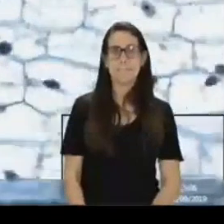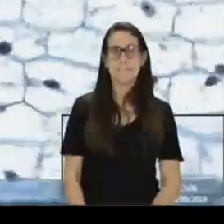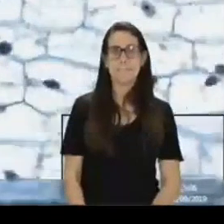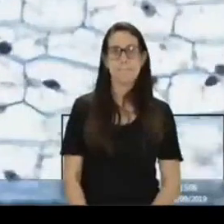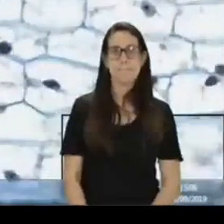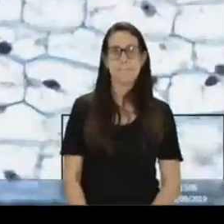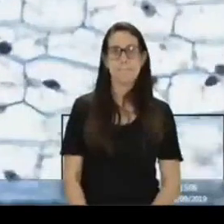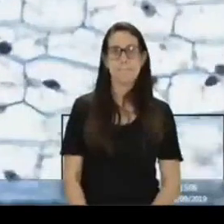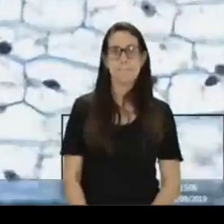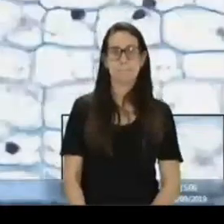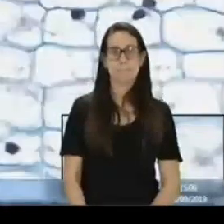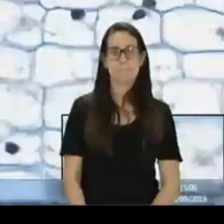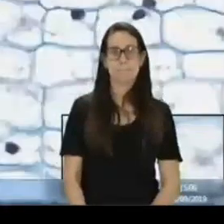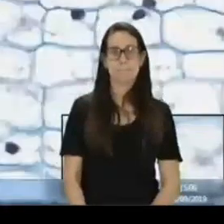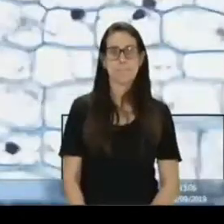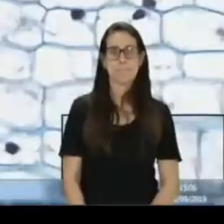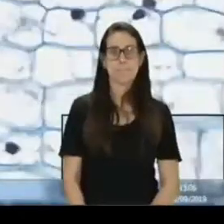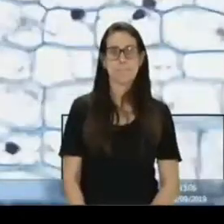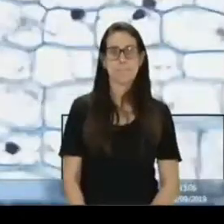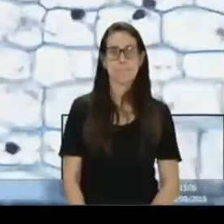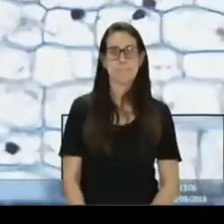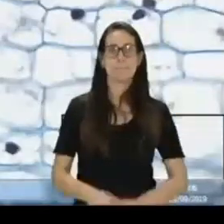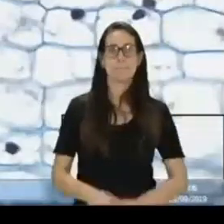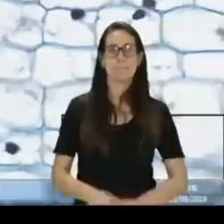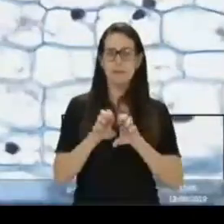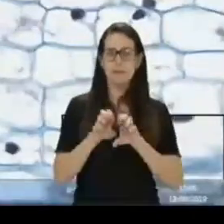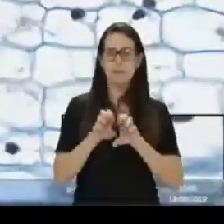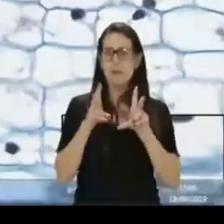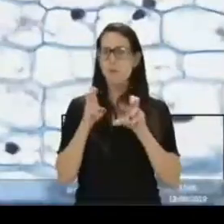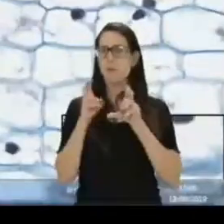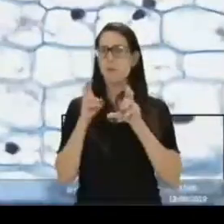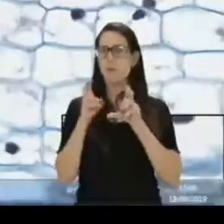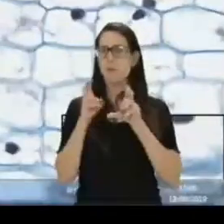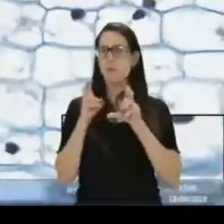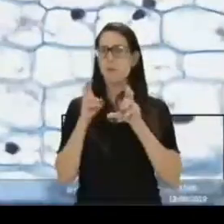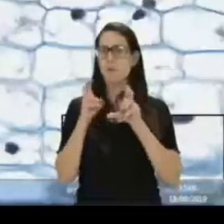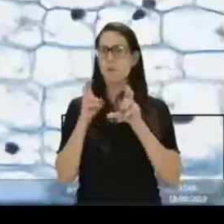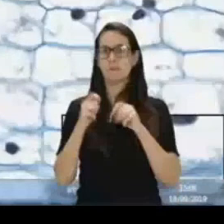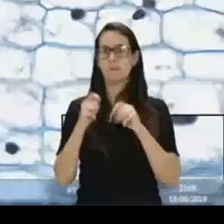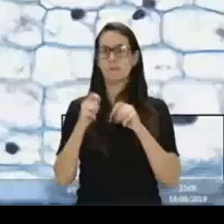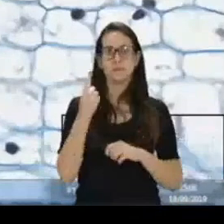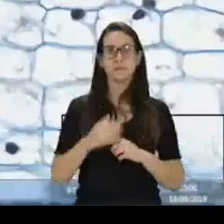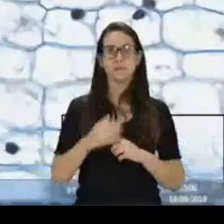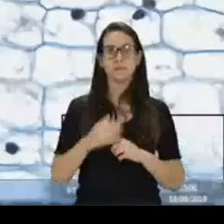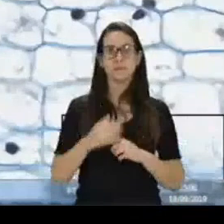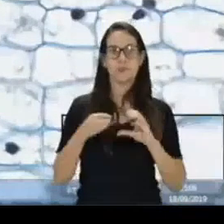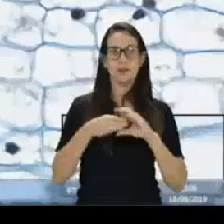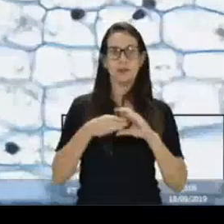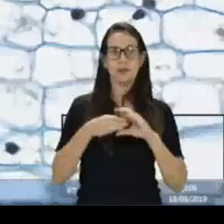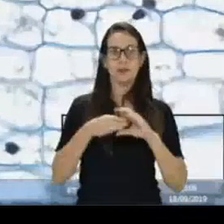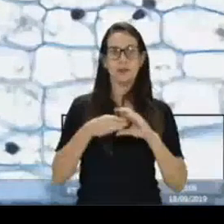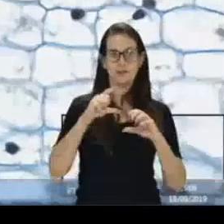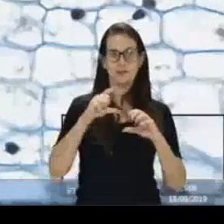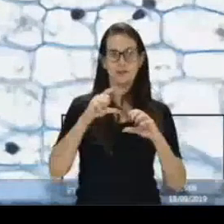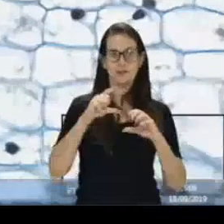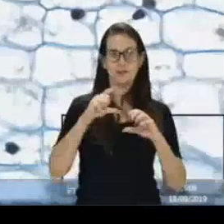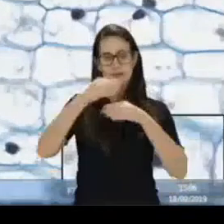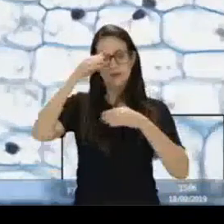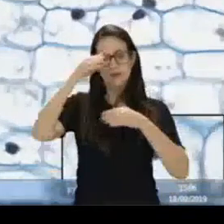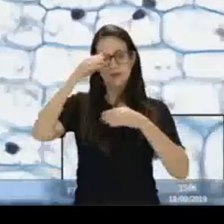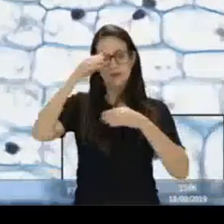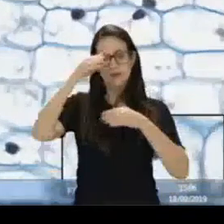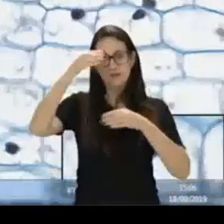Então, nós conseguimos observar essas estruturas. Então, um exemplo dessa célula aqui, eu tenho a parede aqui corada em